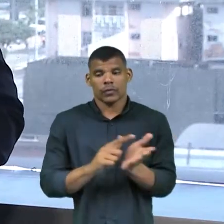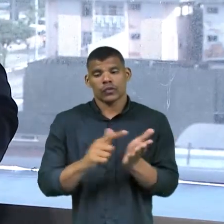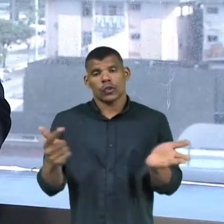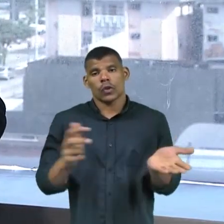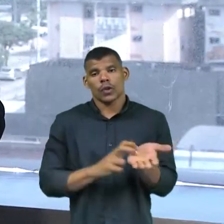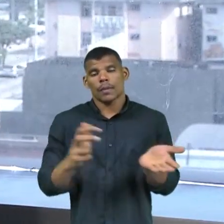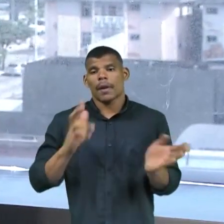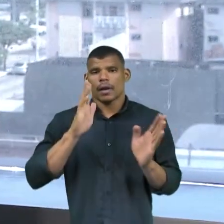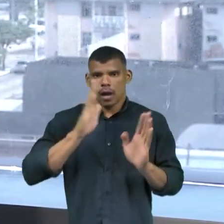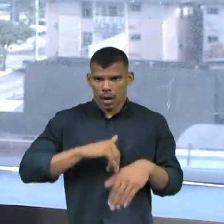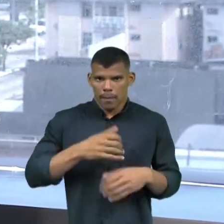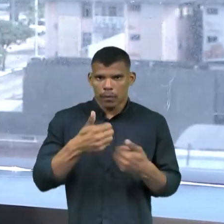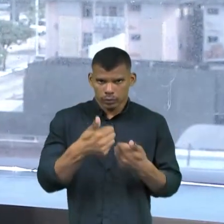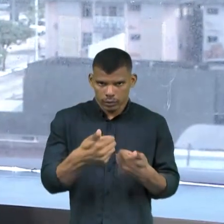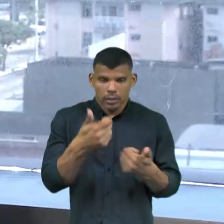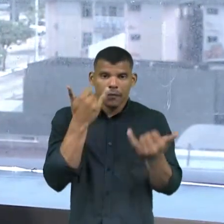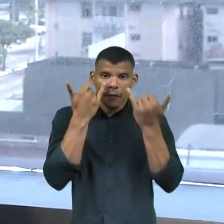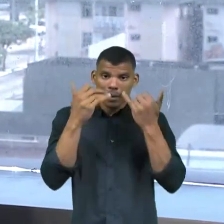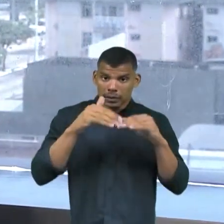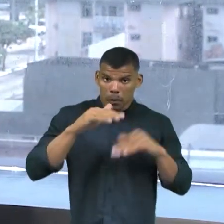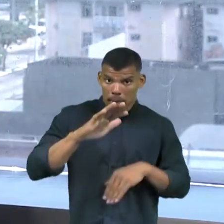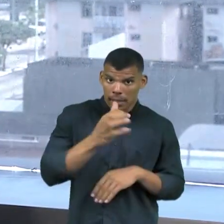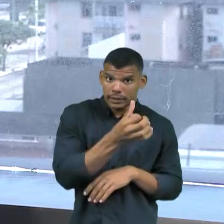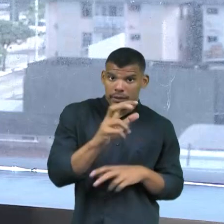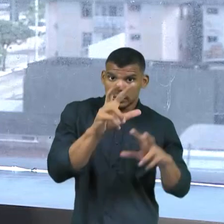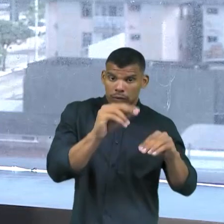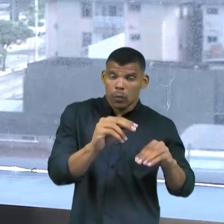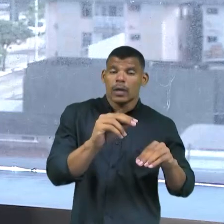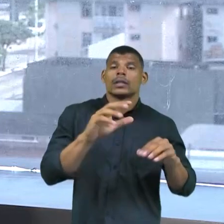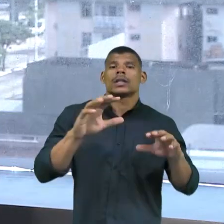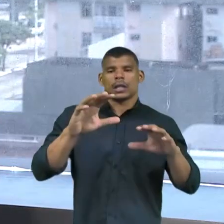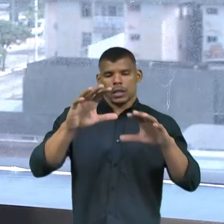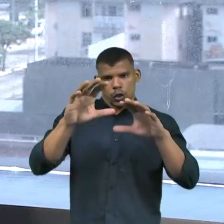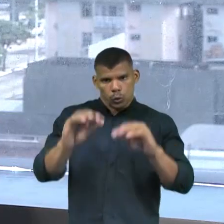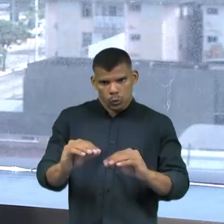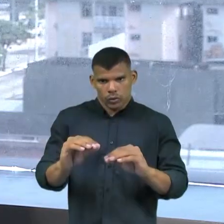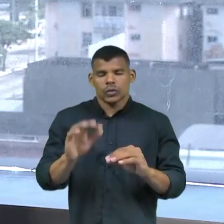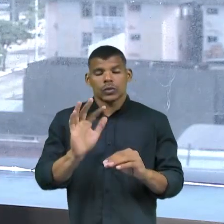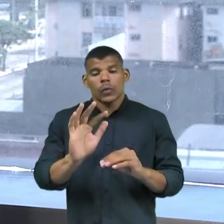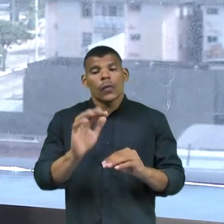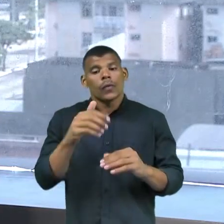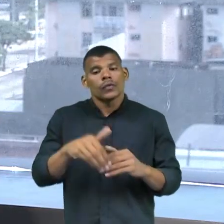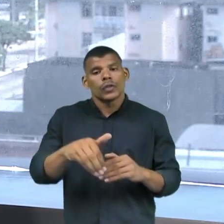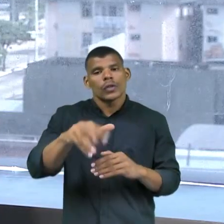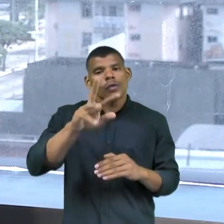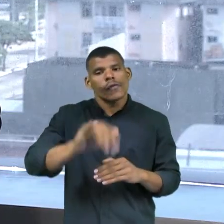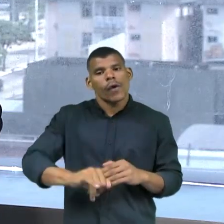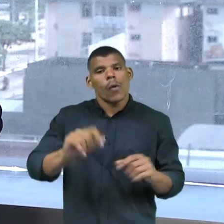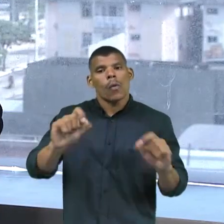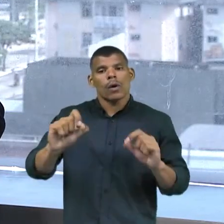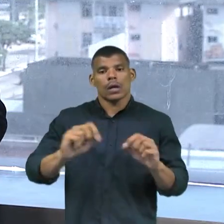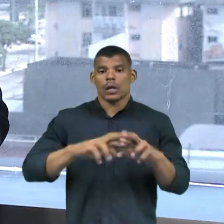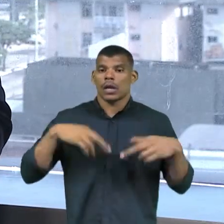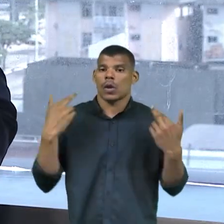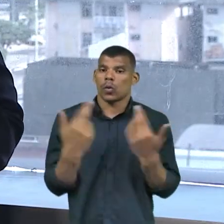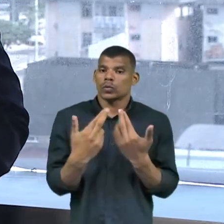aqui. Mais notícias às 10 para as 7 da noite no Jornal Assembleia. E você fica logo mais com a transmissão ao vivo da